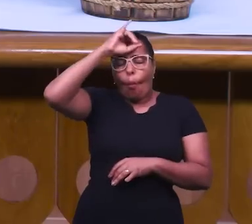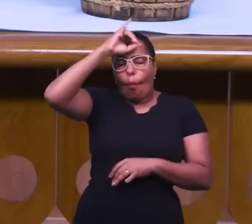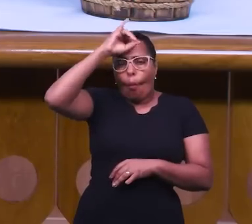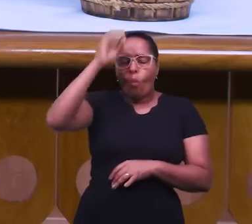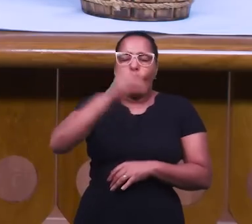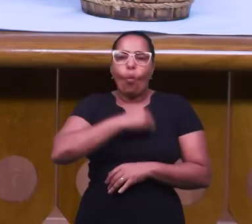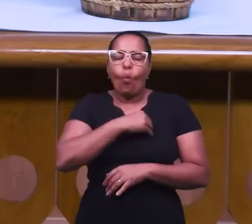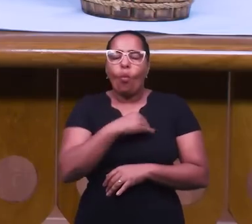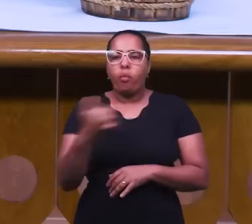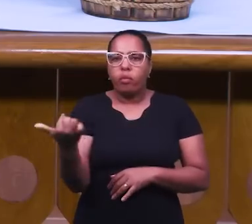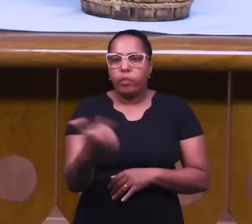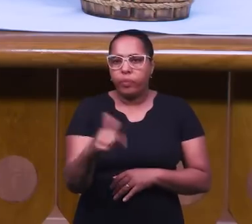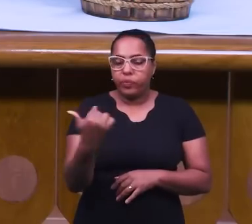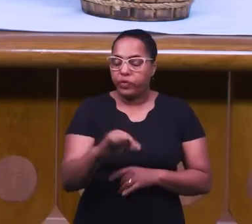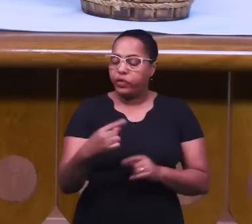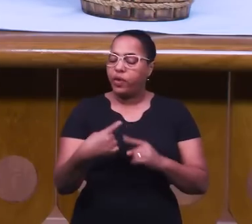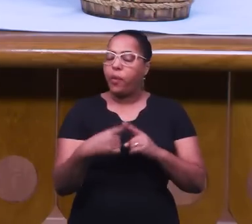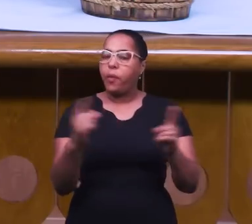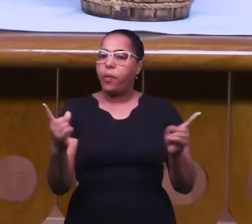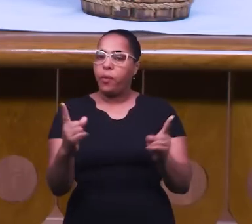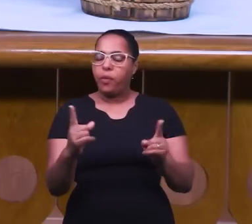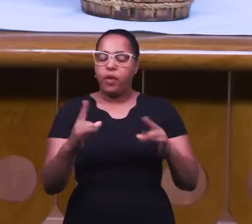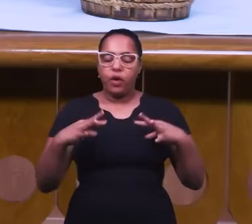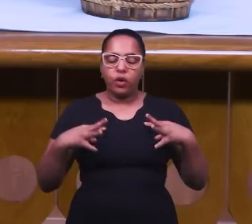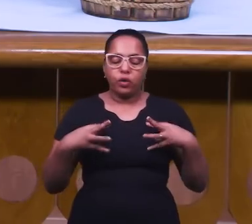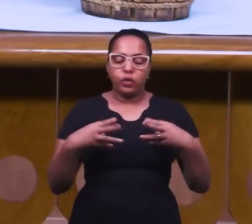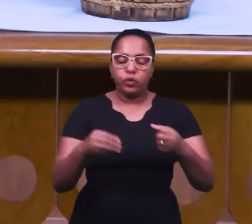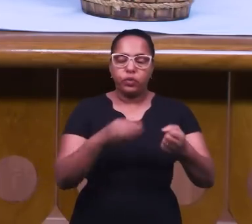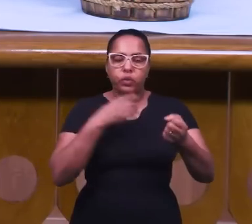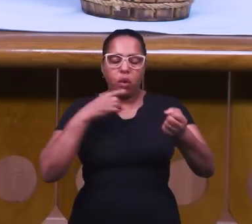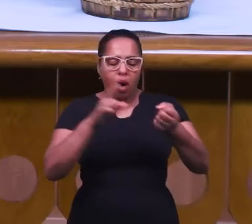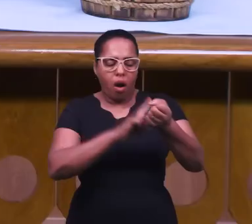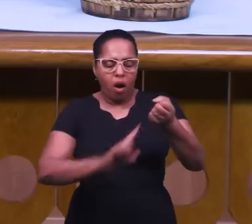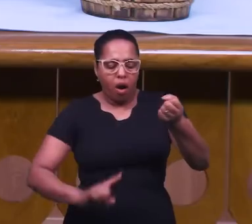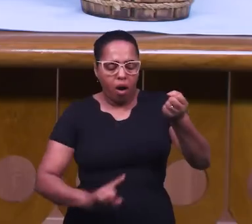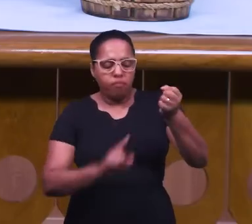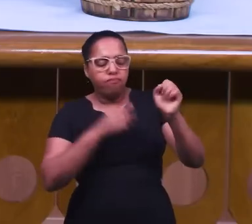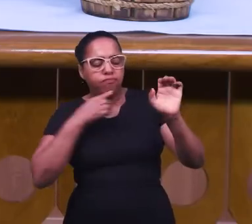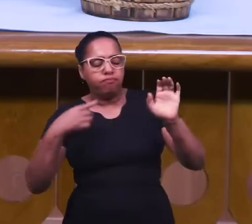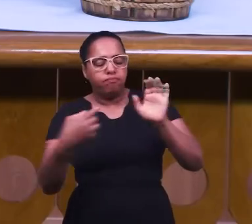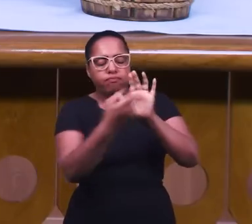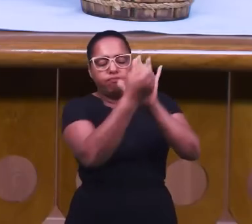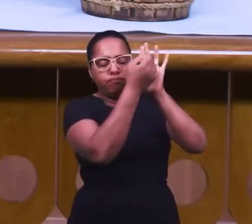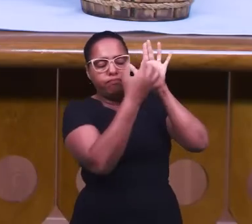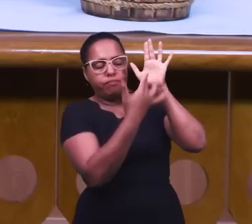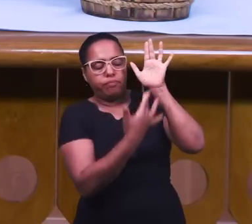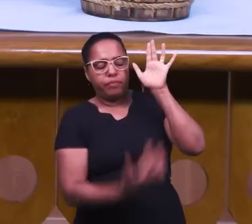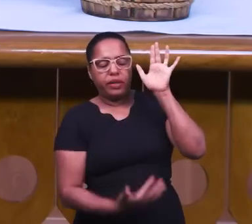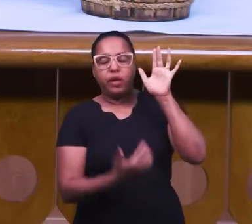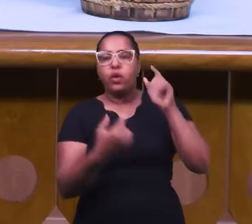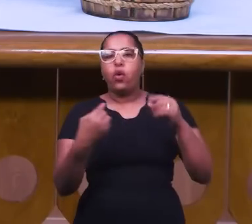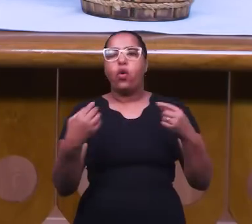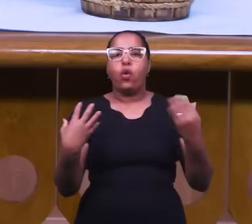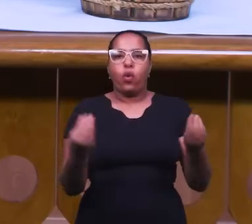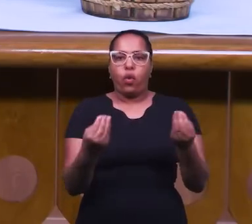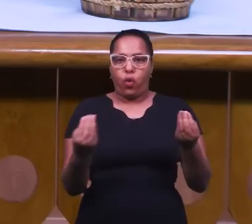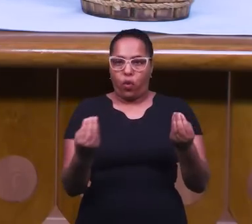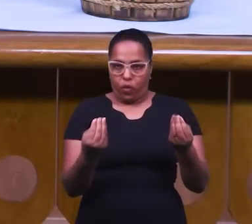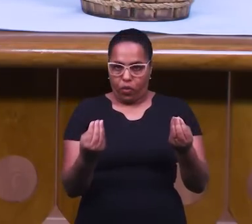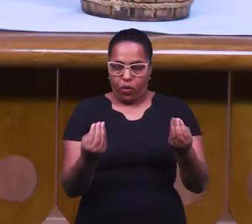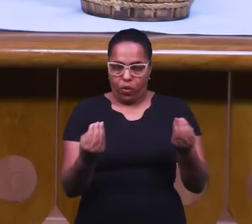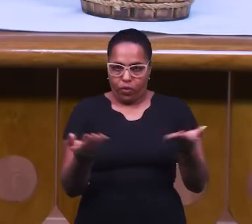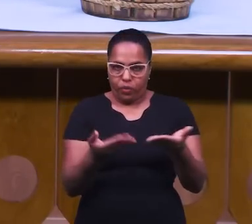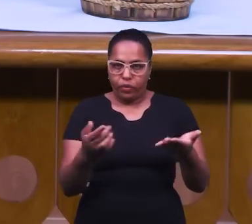culpa dos nossos pecados, mas ele deu a sua vida, ou seja, deu todo o seu sangue para que pudéssemos hoje ter a remissão dos